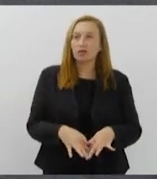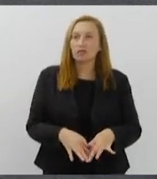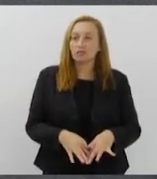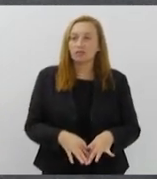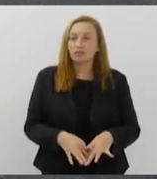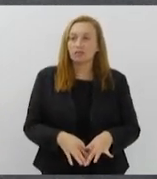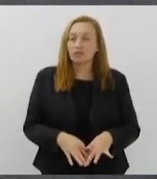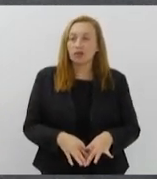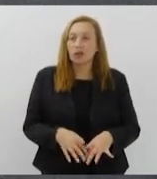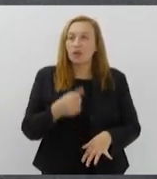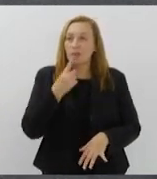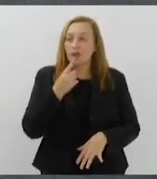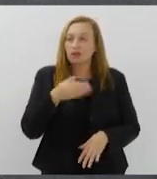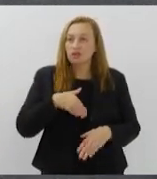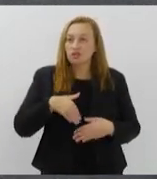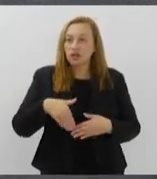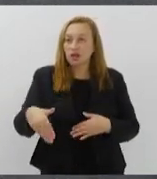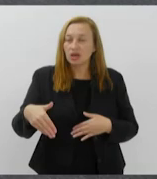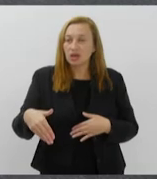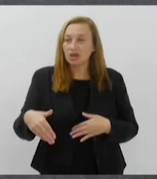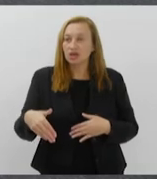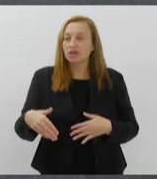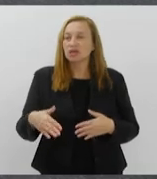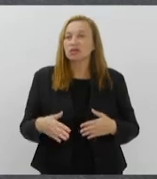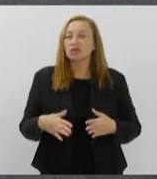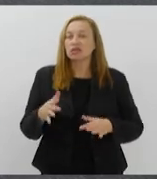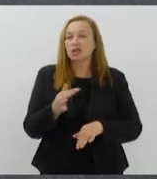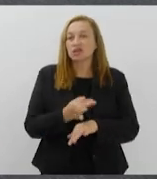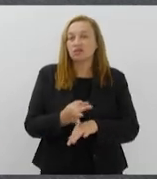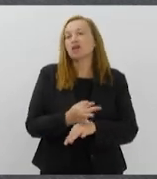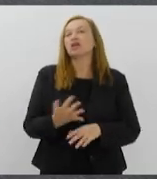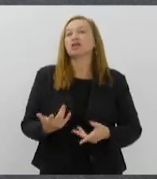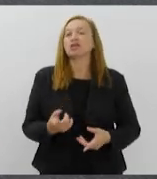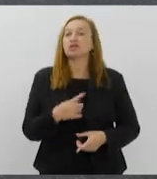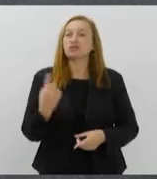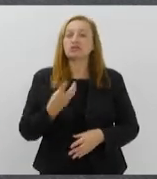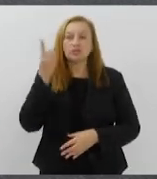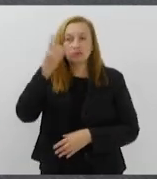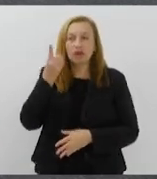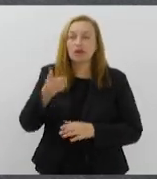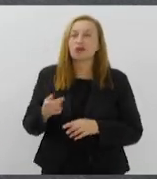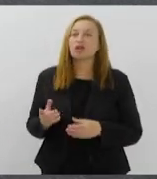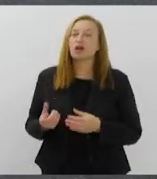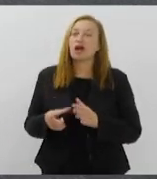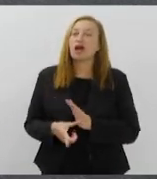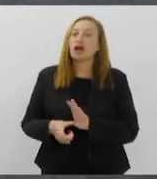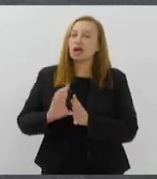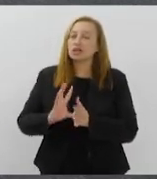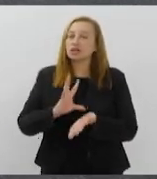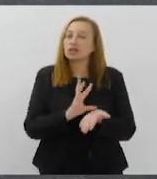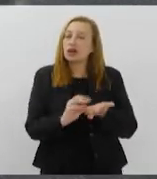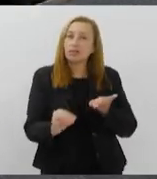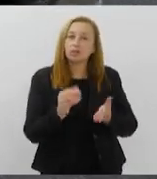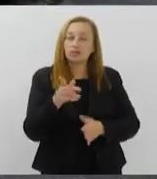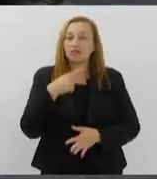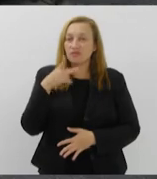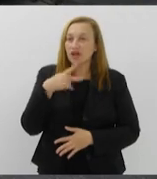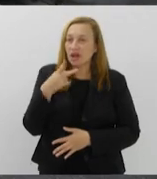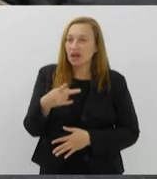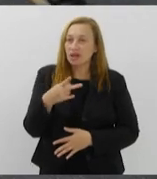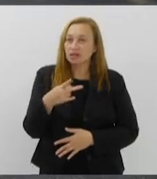às vésperas do recesso parlamentar, mas que a gente possa colocar o quanto antes na pauta para a gente falar